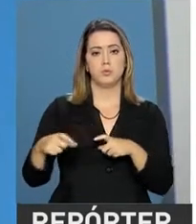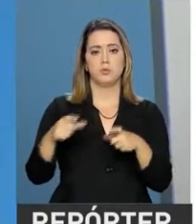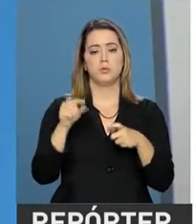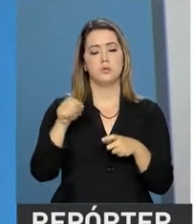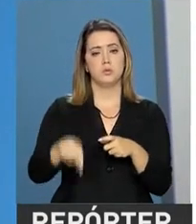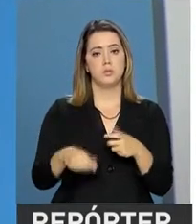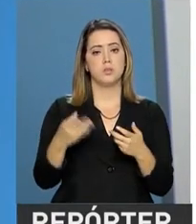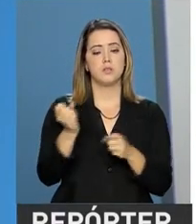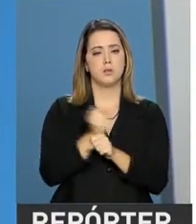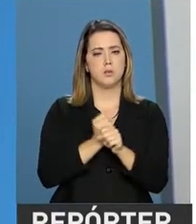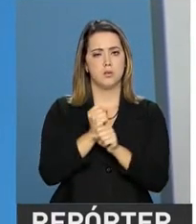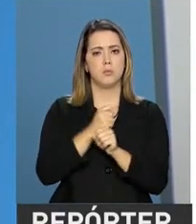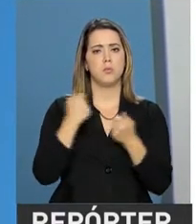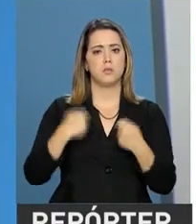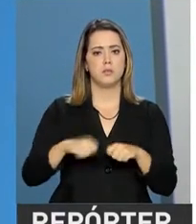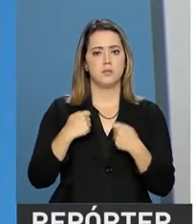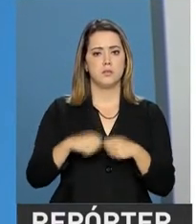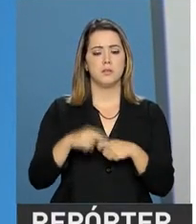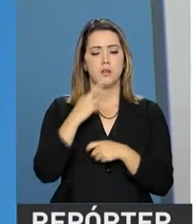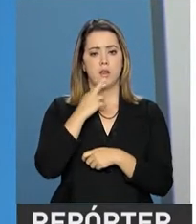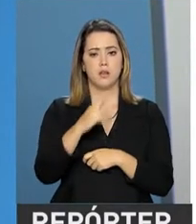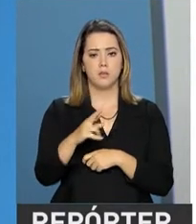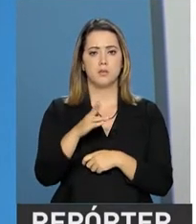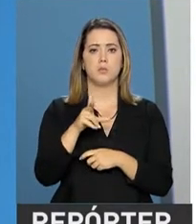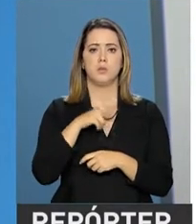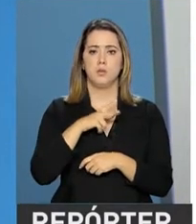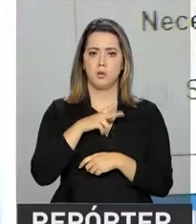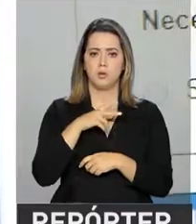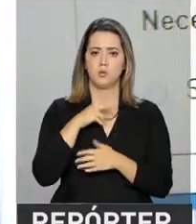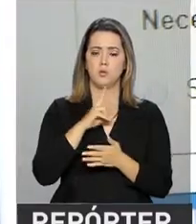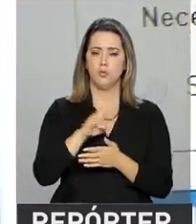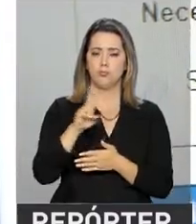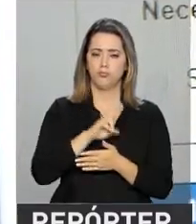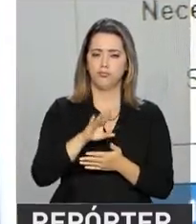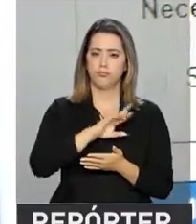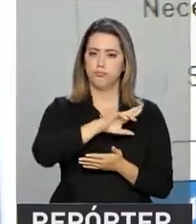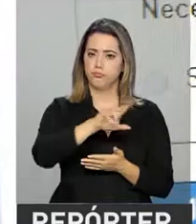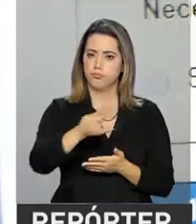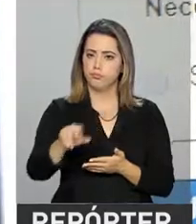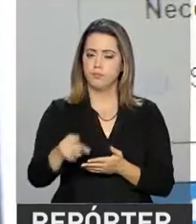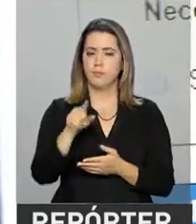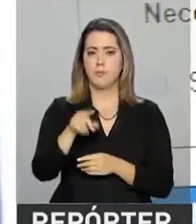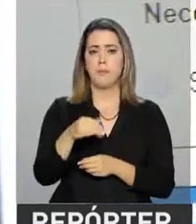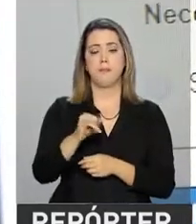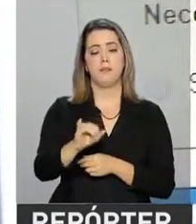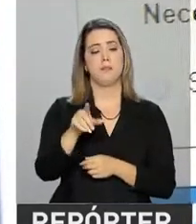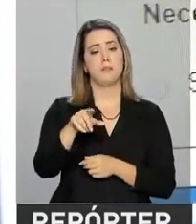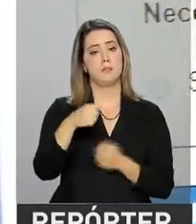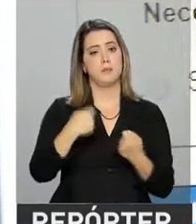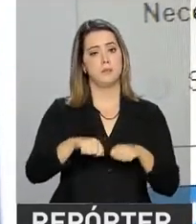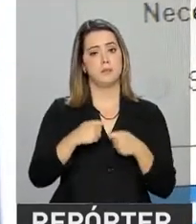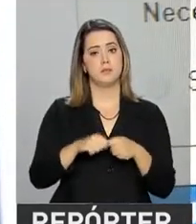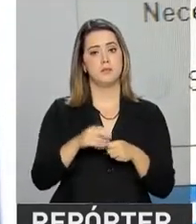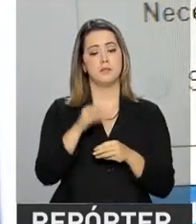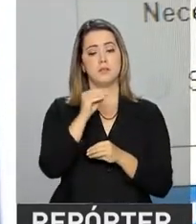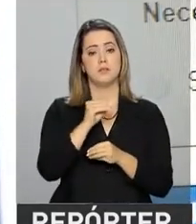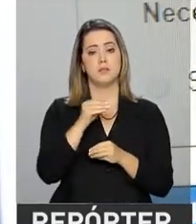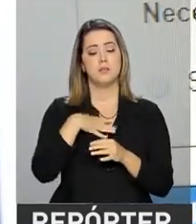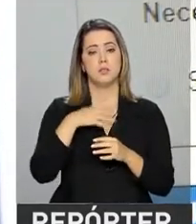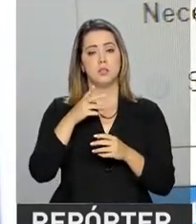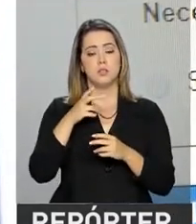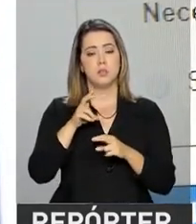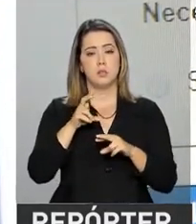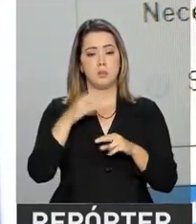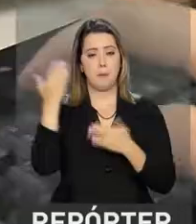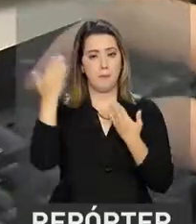edição o aluno também vai precisar preencher algumas informações pessoais e solicitar, caso necessário, atendimento especializado